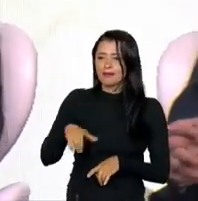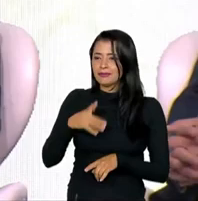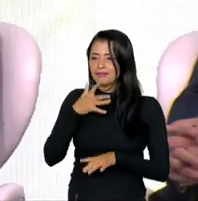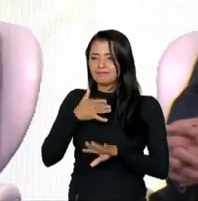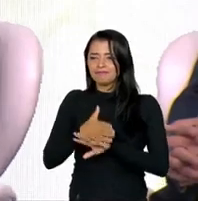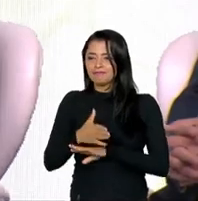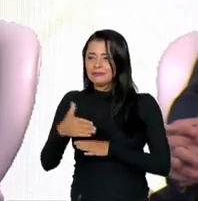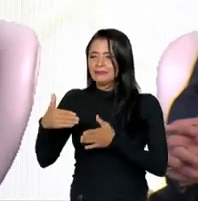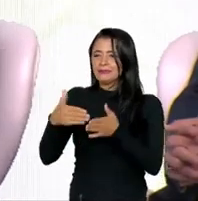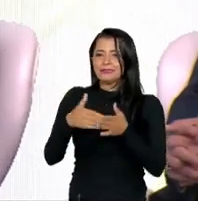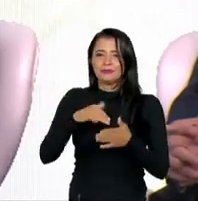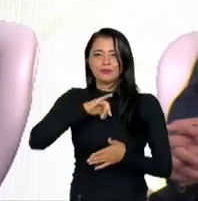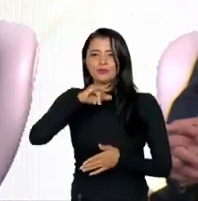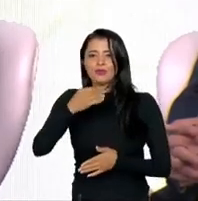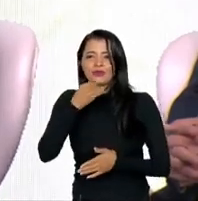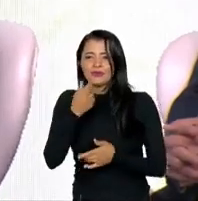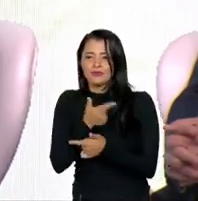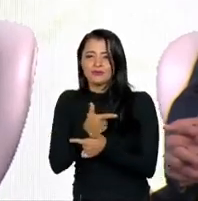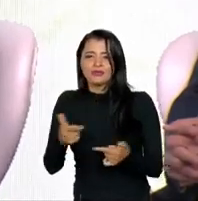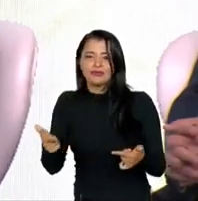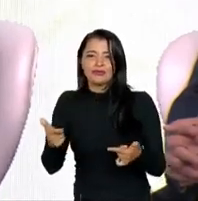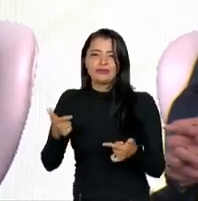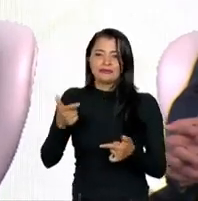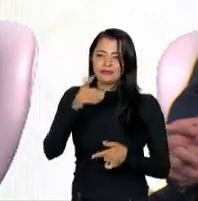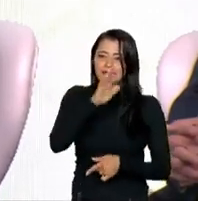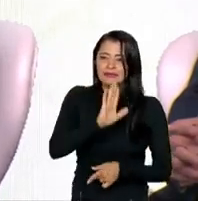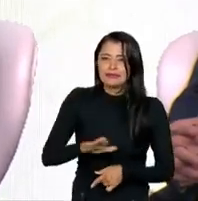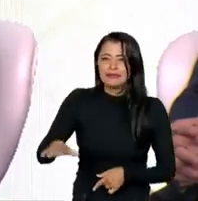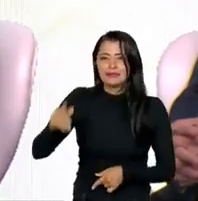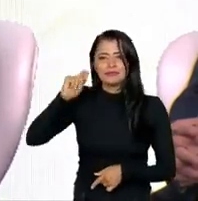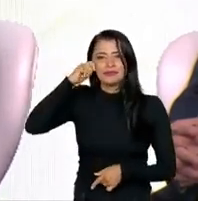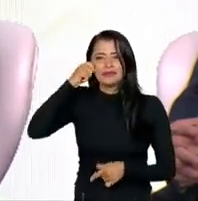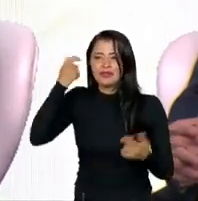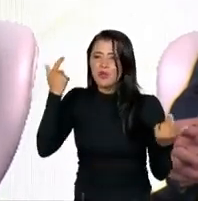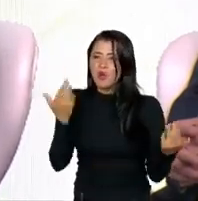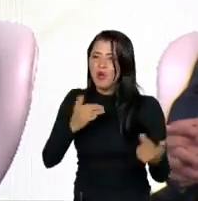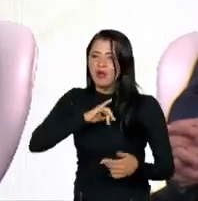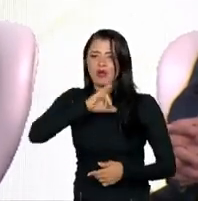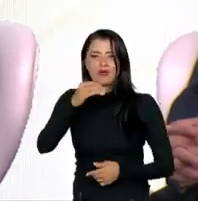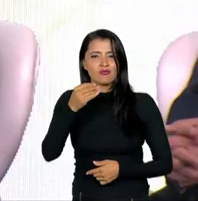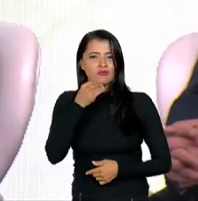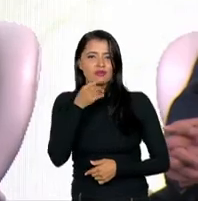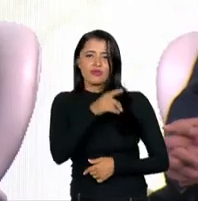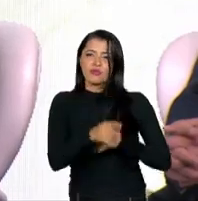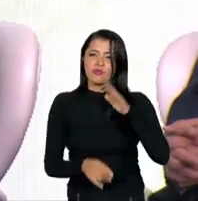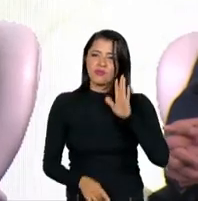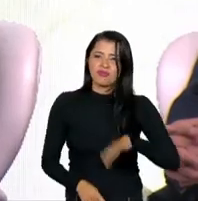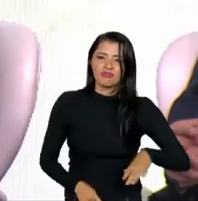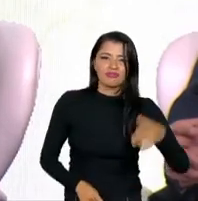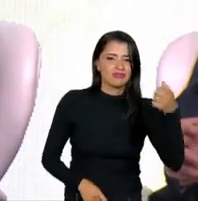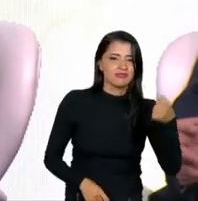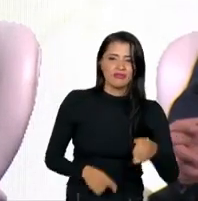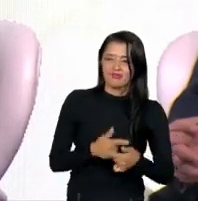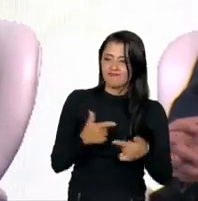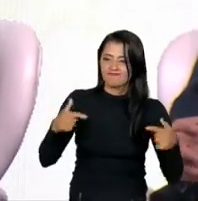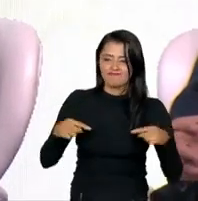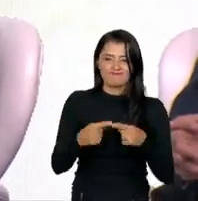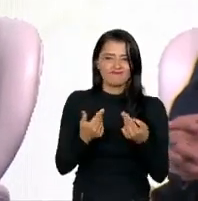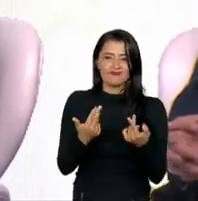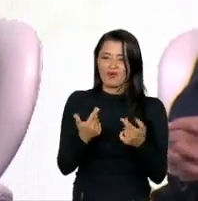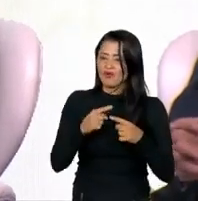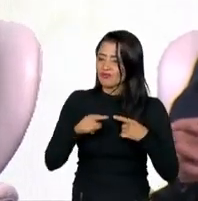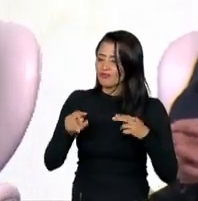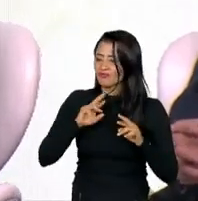favorecidas, né? As crianças pretas não têm a mesma oportunidade que uma criança branca tem. Quando a gente olha os melhores